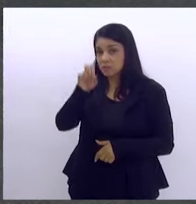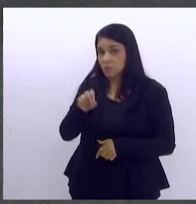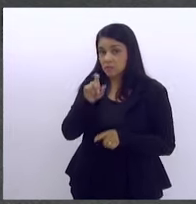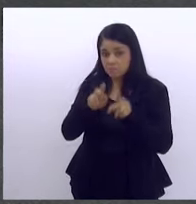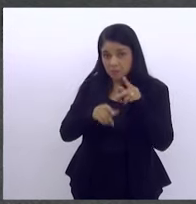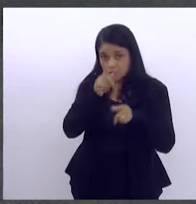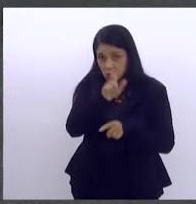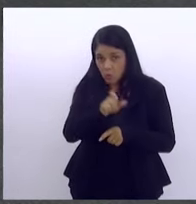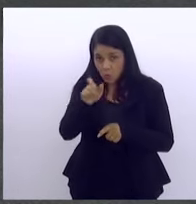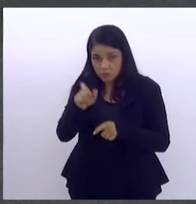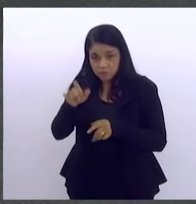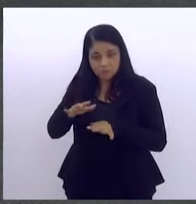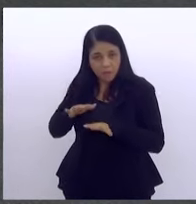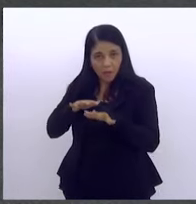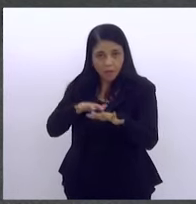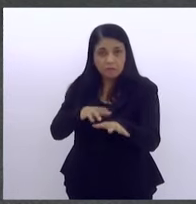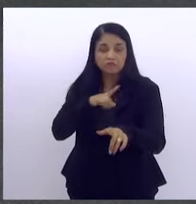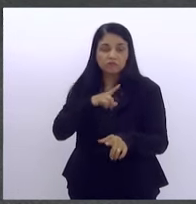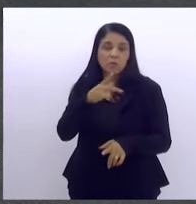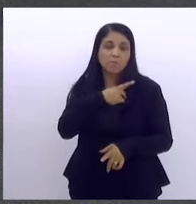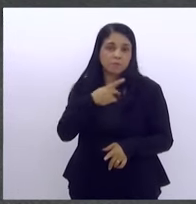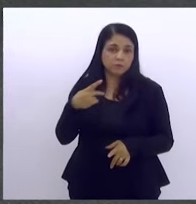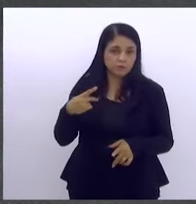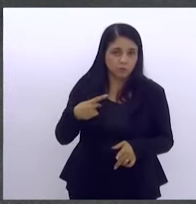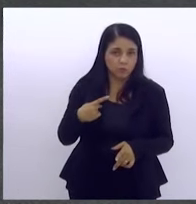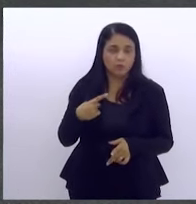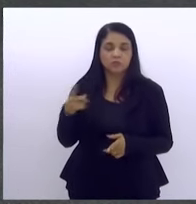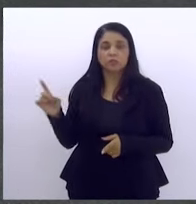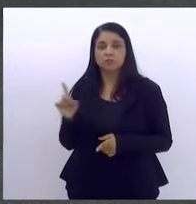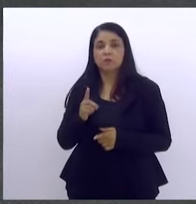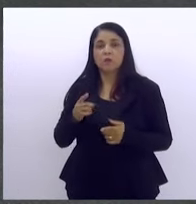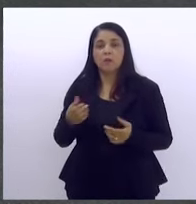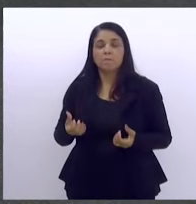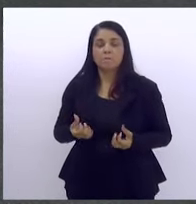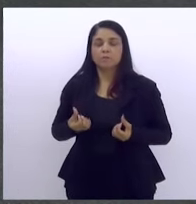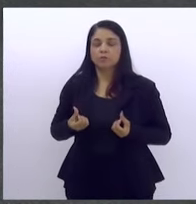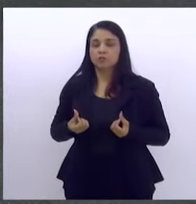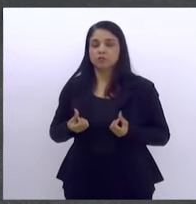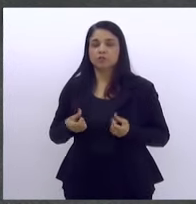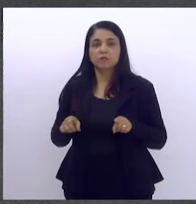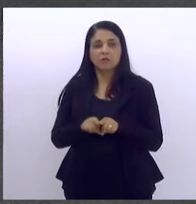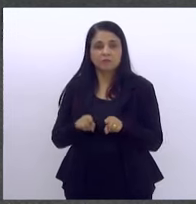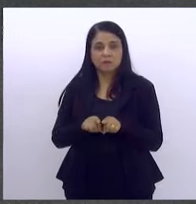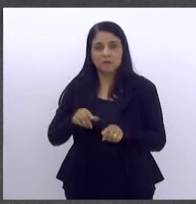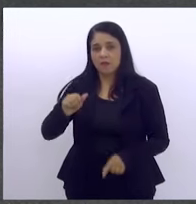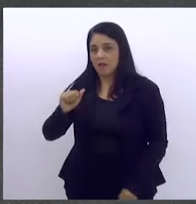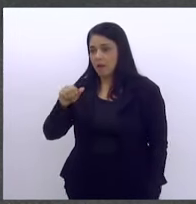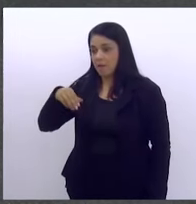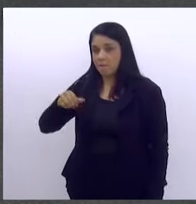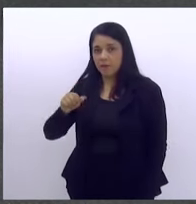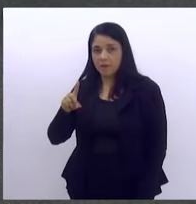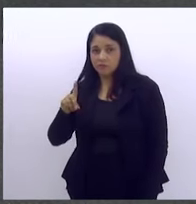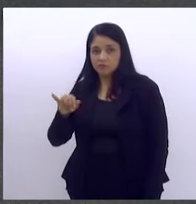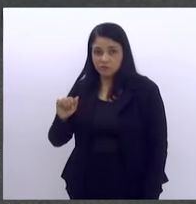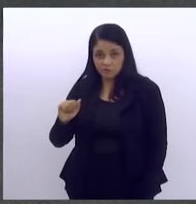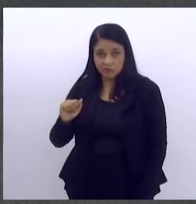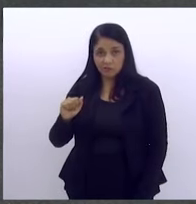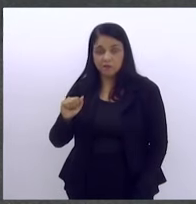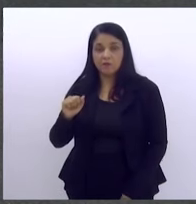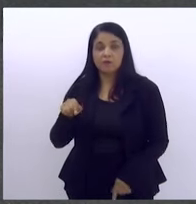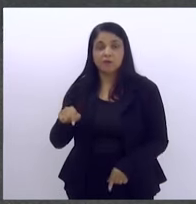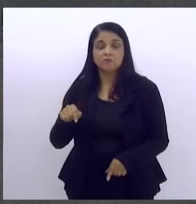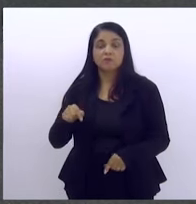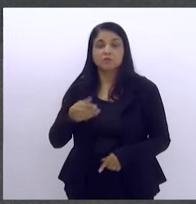e que tinha a presença de pastores, a presença de budistas e a presença da Ahmadiyya para o Brasil, que são ali